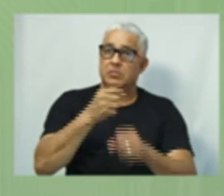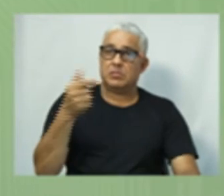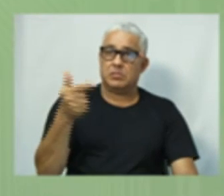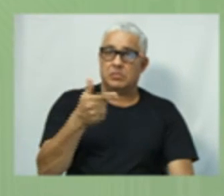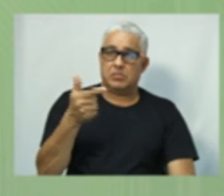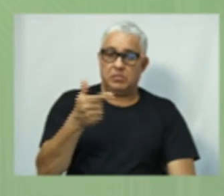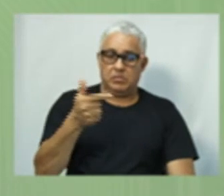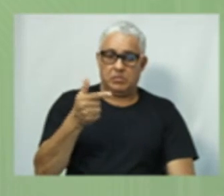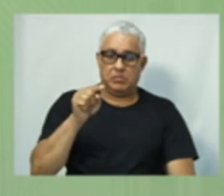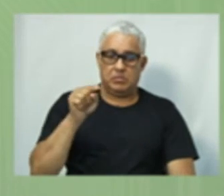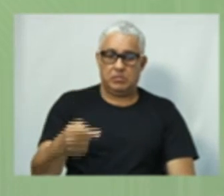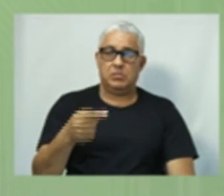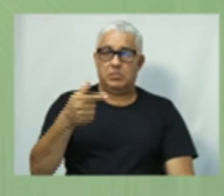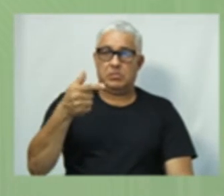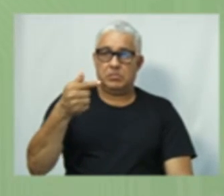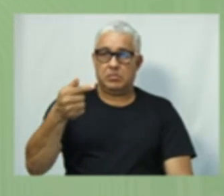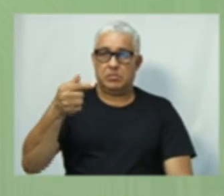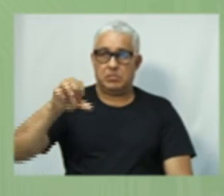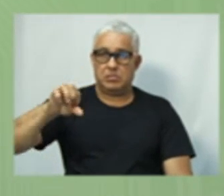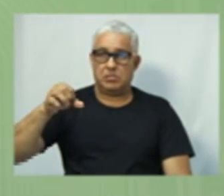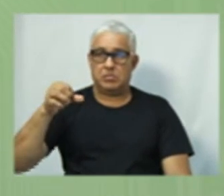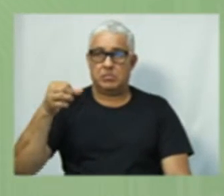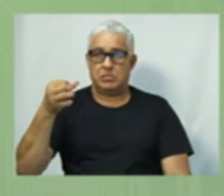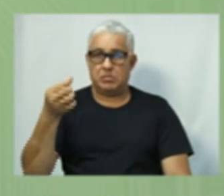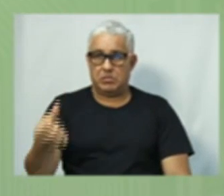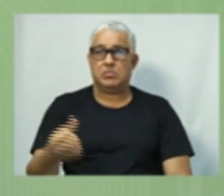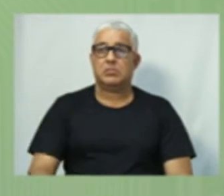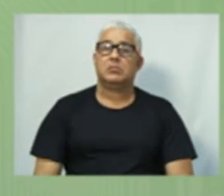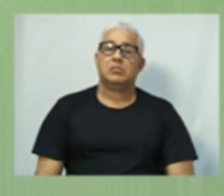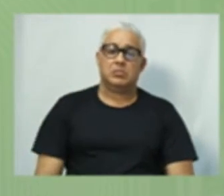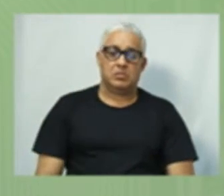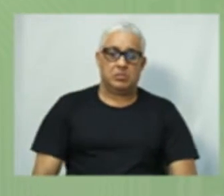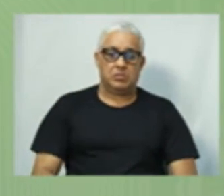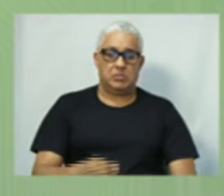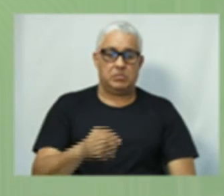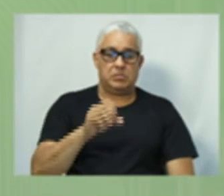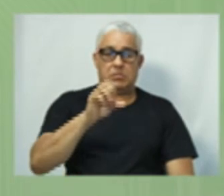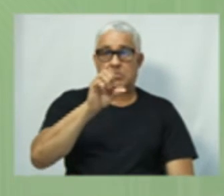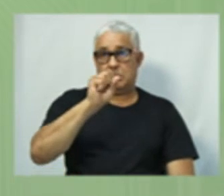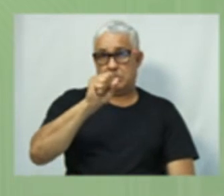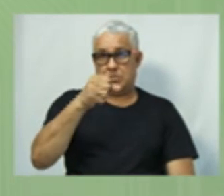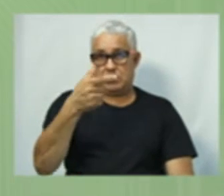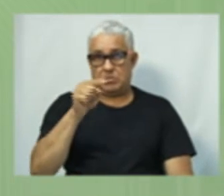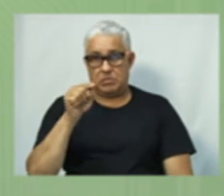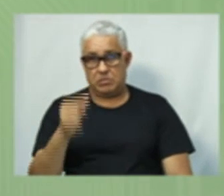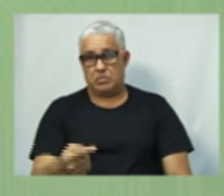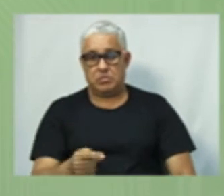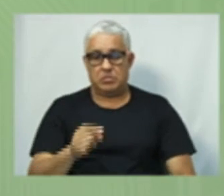22.796. Muito simples. Pegou 82 vezes 27.8,